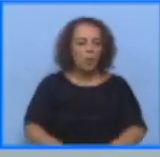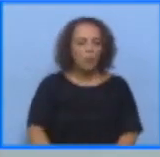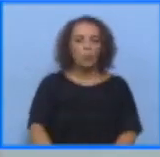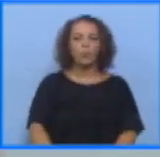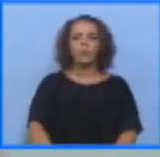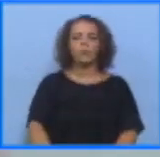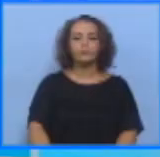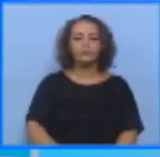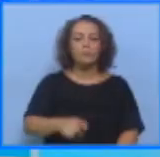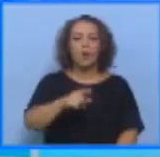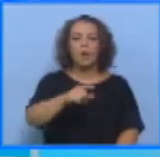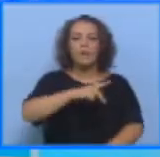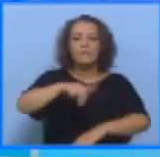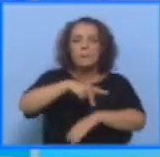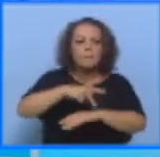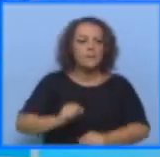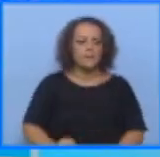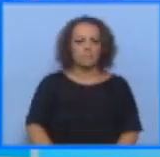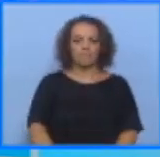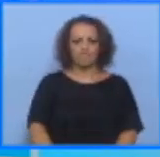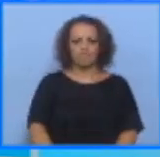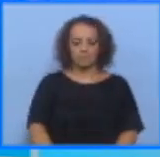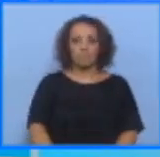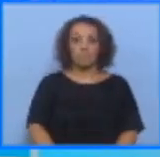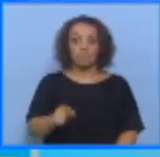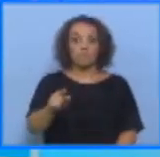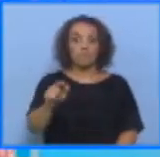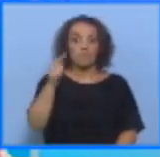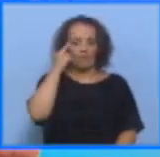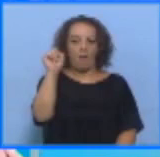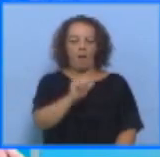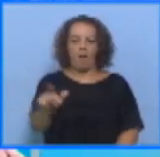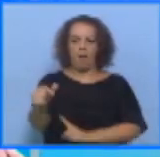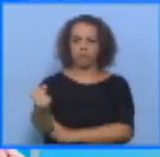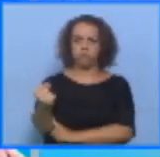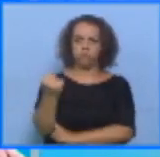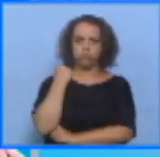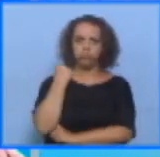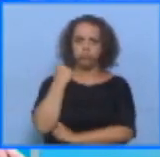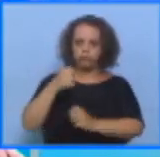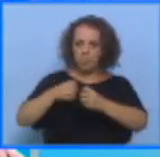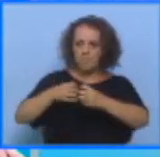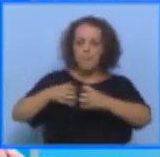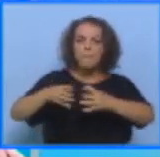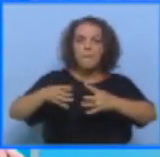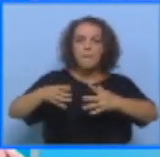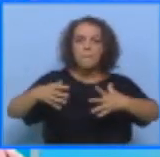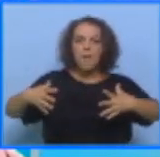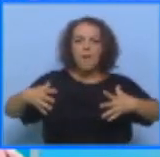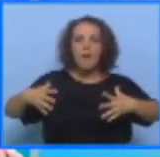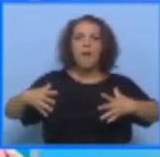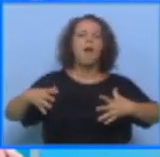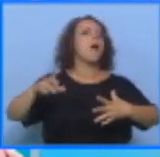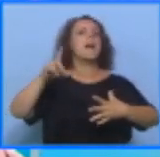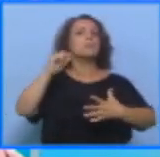Filipinas, quer dizer, a Ásia é hoje realmente uma força brutal na Ordem dos Dominicanos e nas